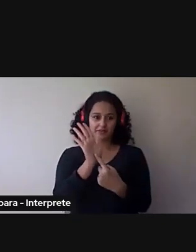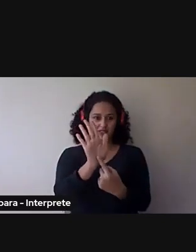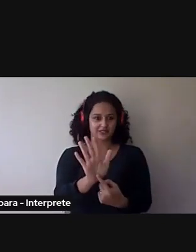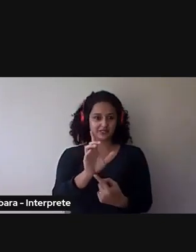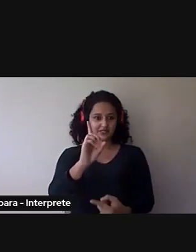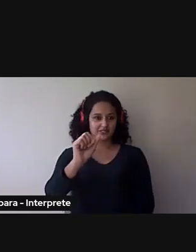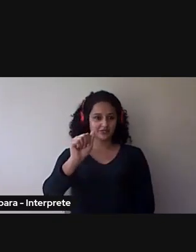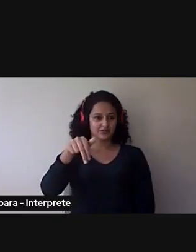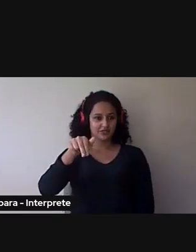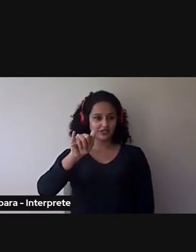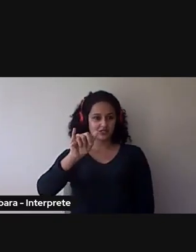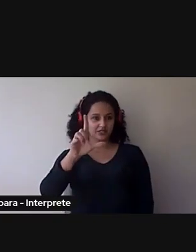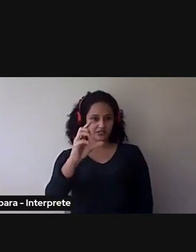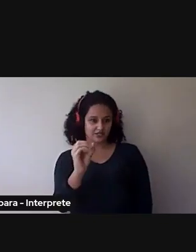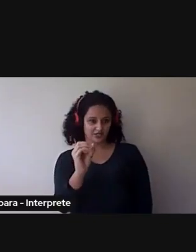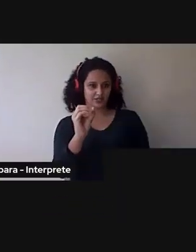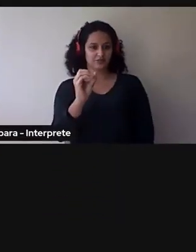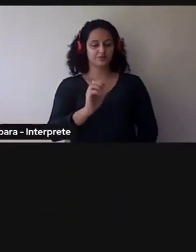Danilo.